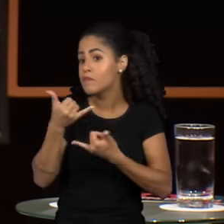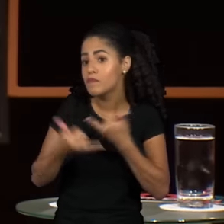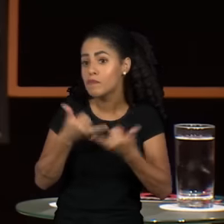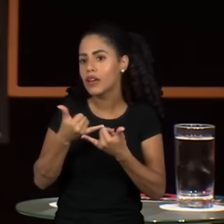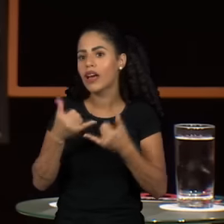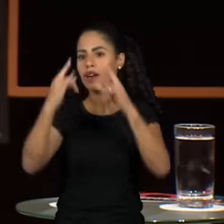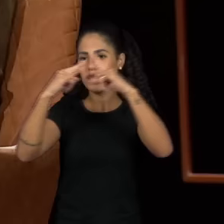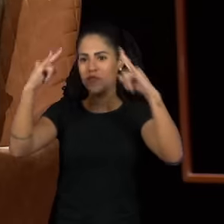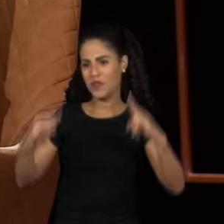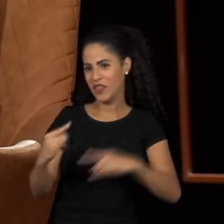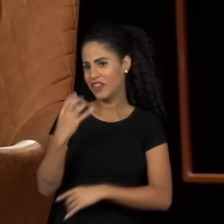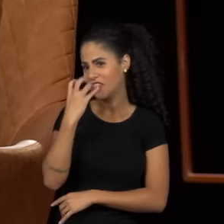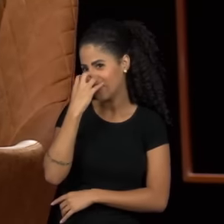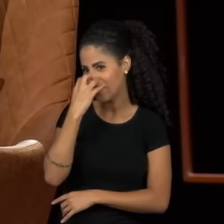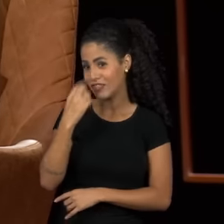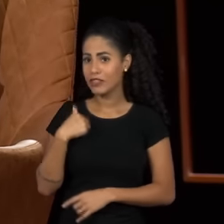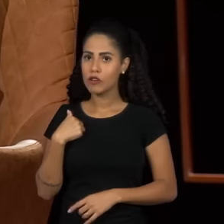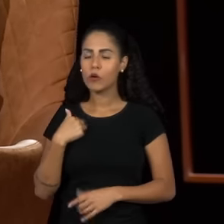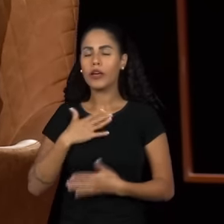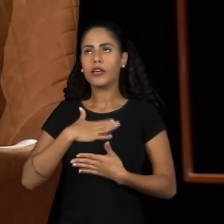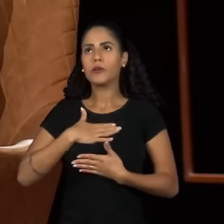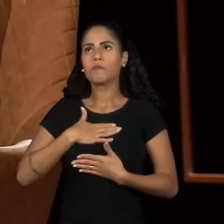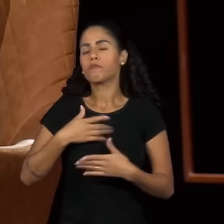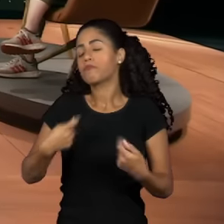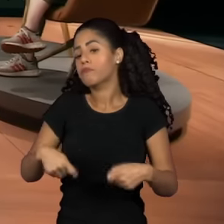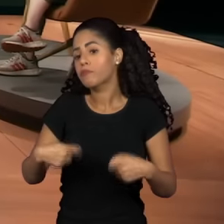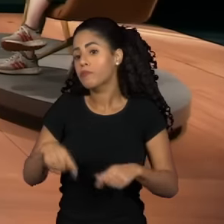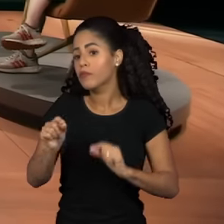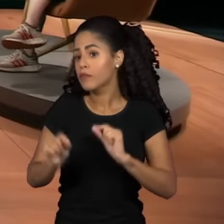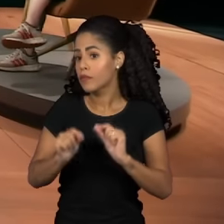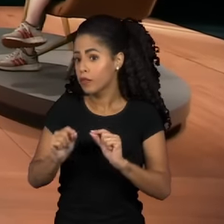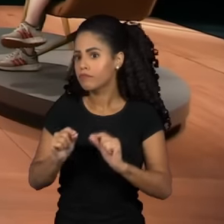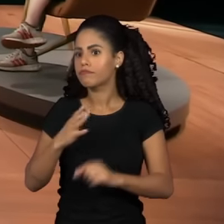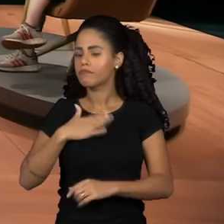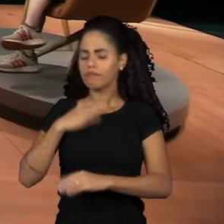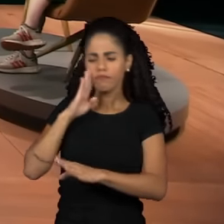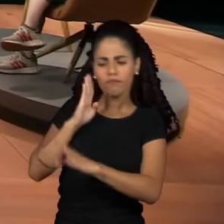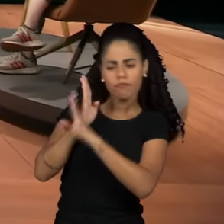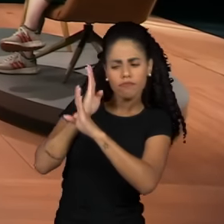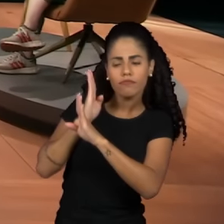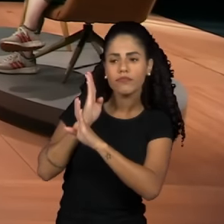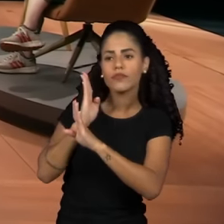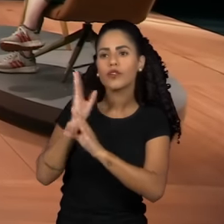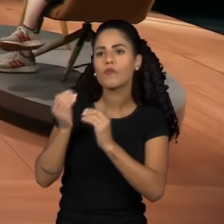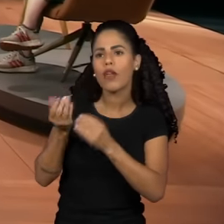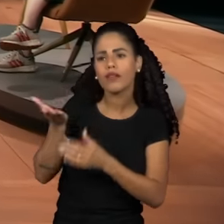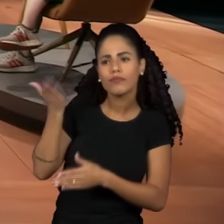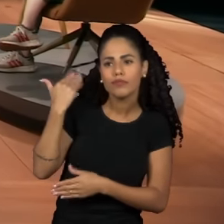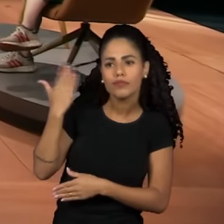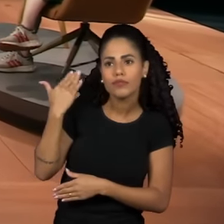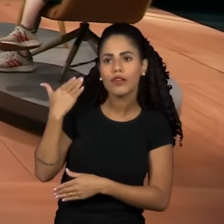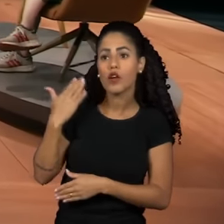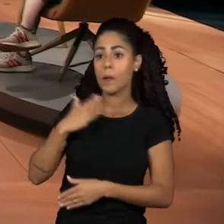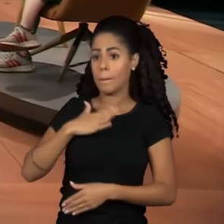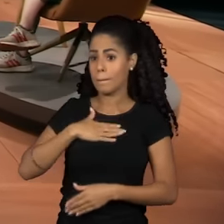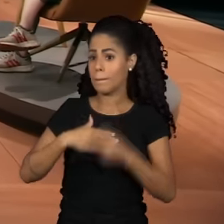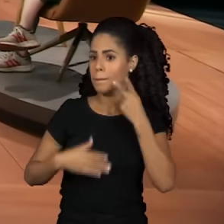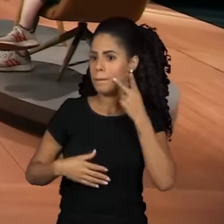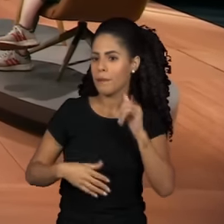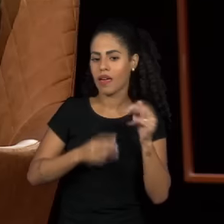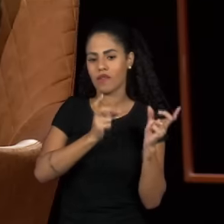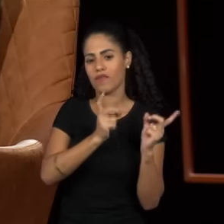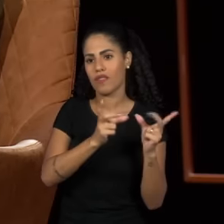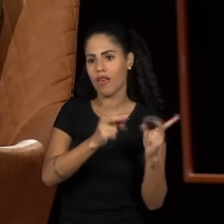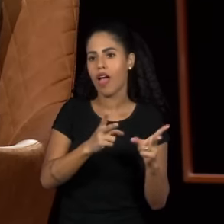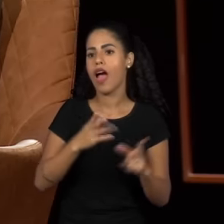de circo. Eu acho que a minha necessidade, a minha descoberta, porque como eu venho desse lugar, meu pai comerciante, minha mãe dona de